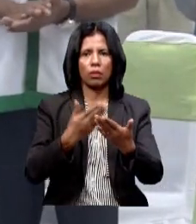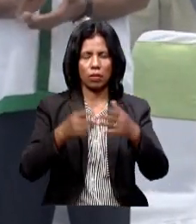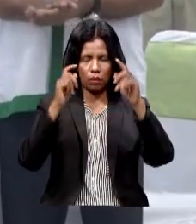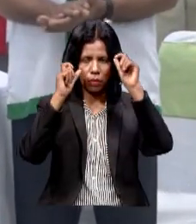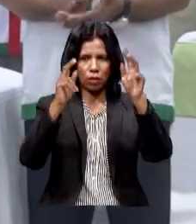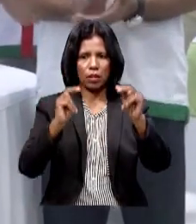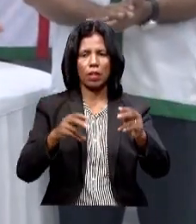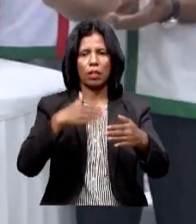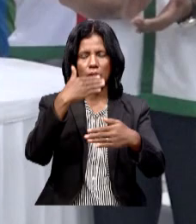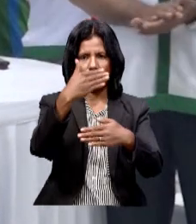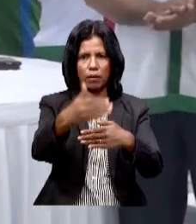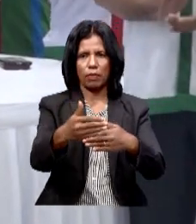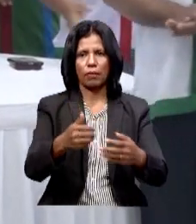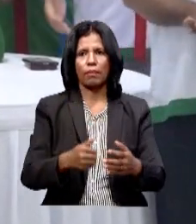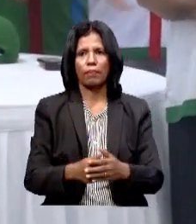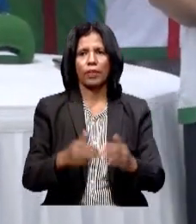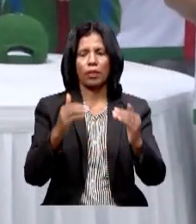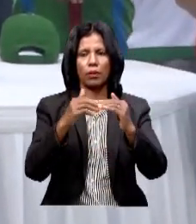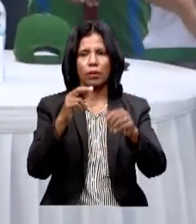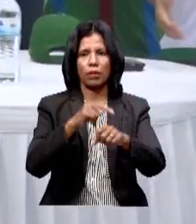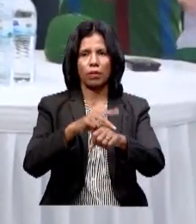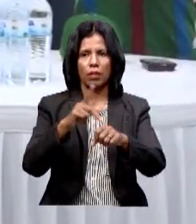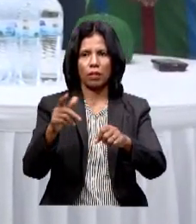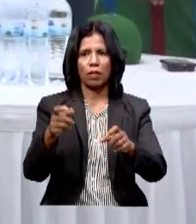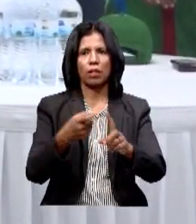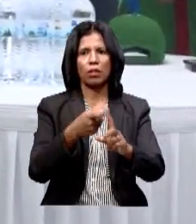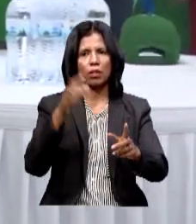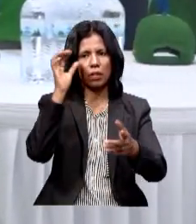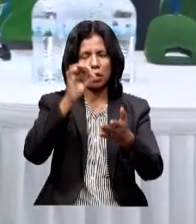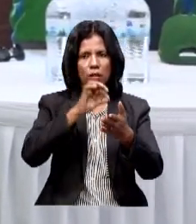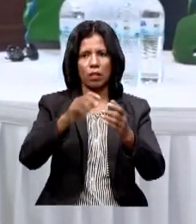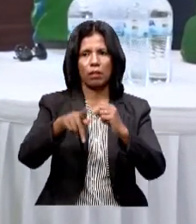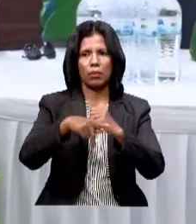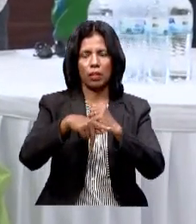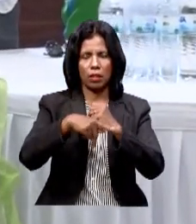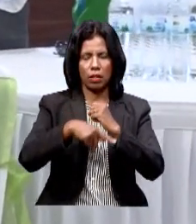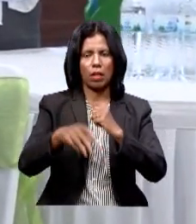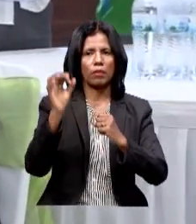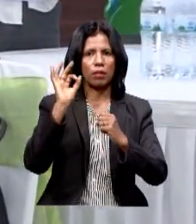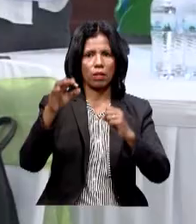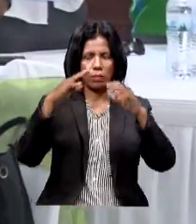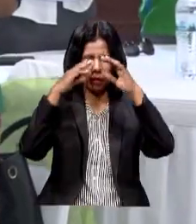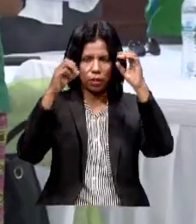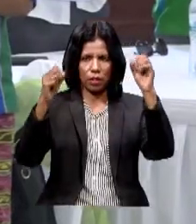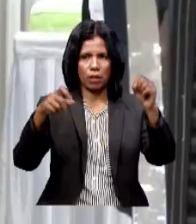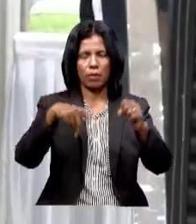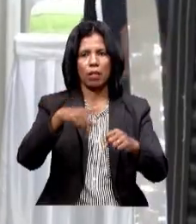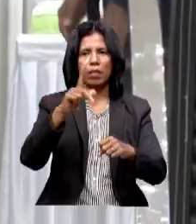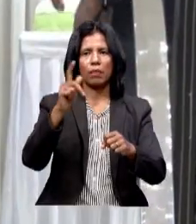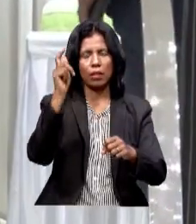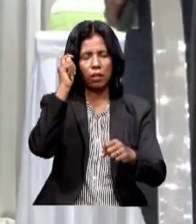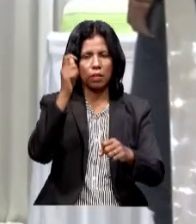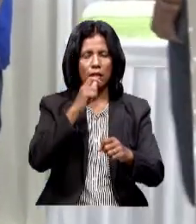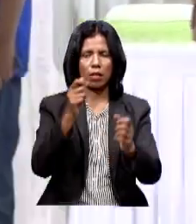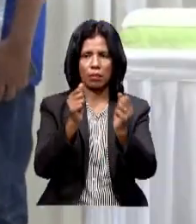Tenkibauin. Conferência Nacional na abertura russo secretário-geral do Partido Fratalin, no presidente do PLP, Taormatan Rua, acompanha